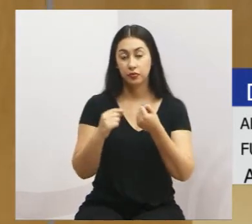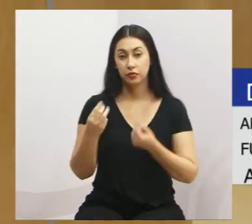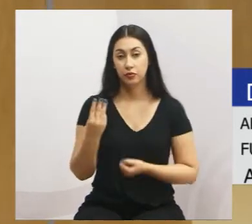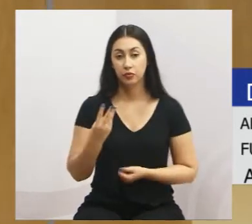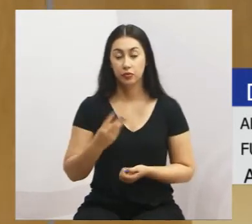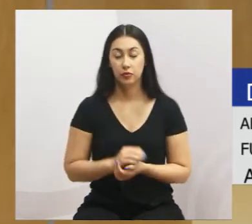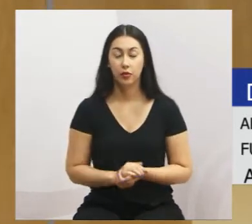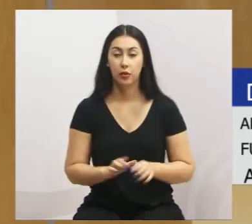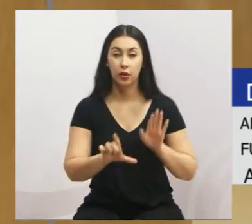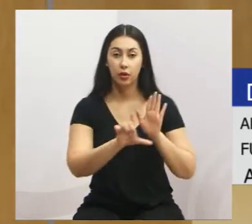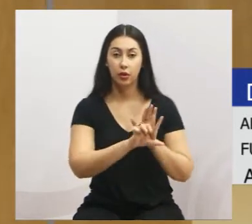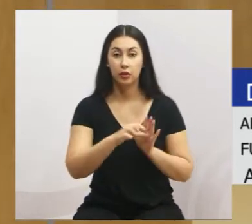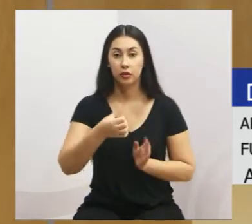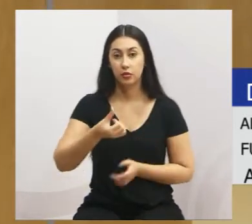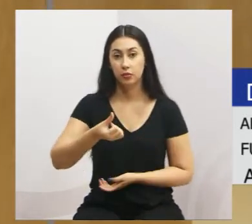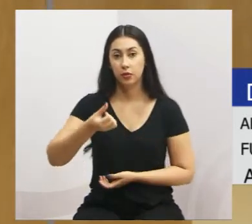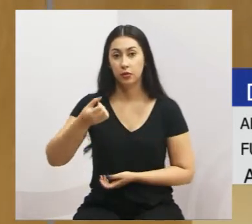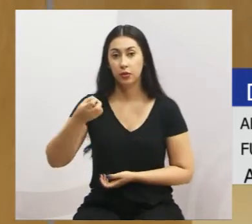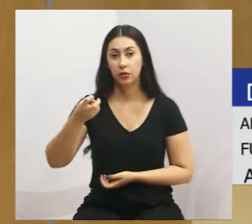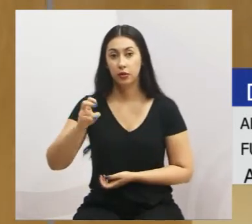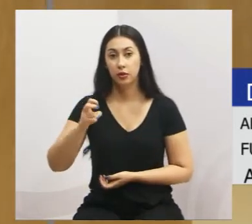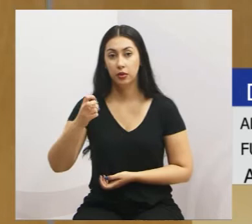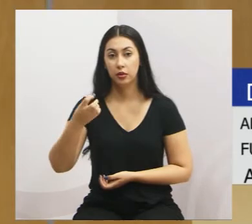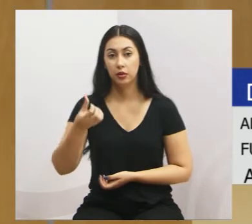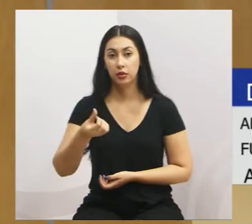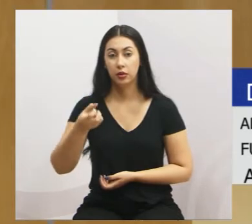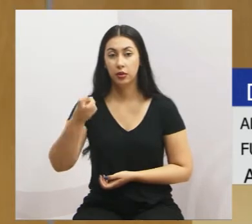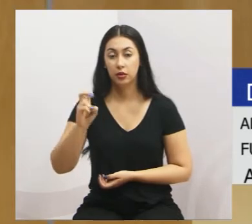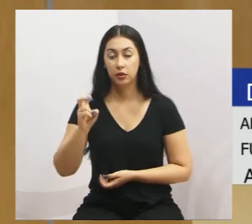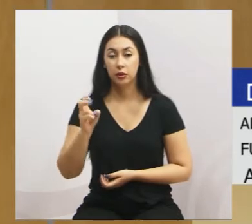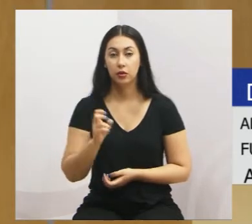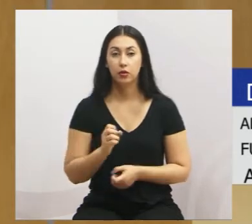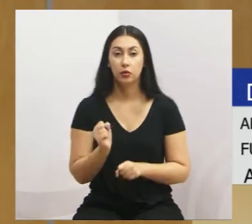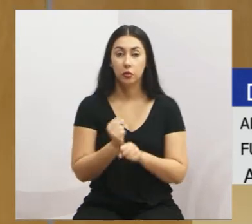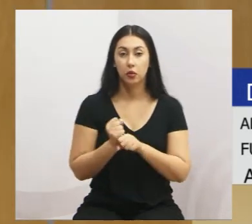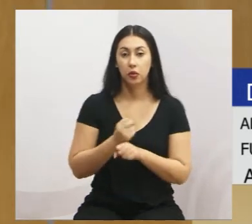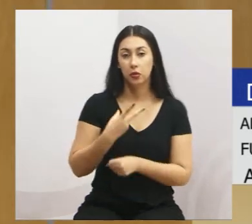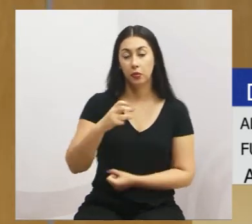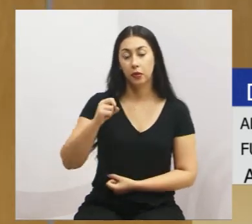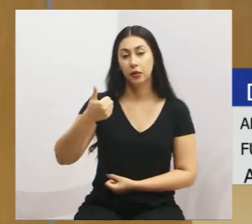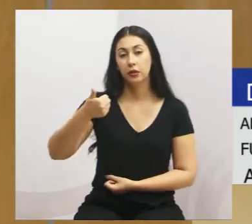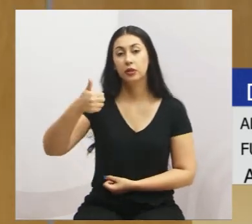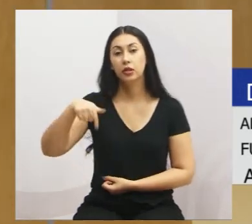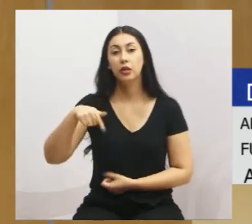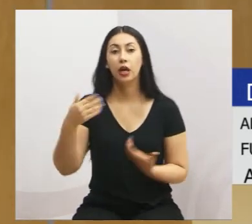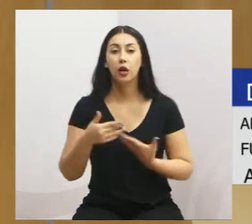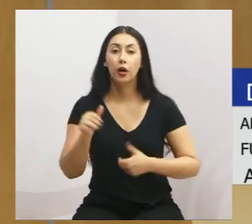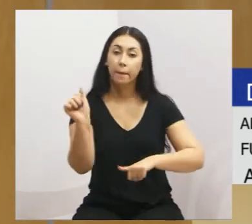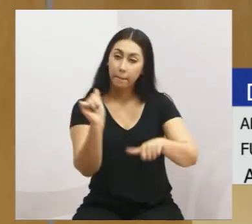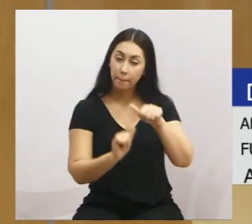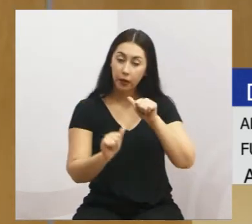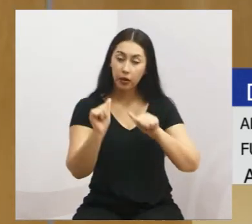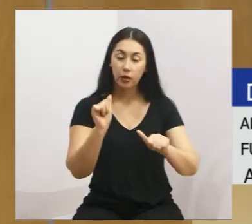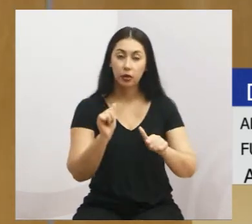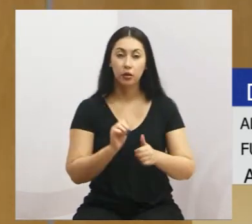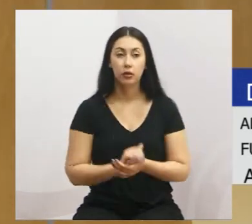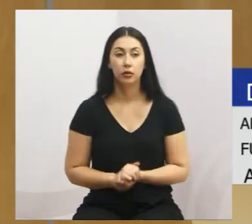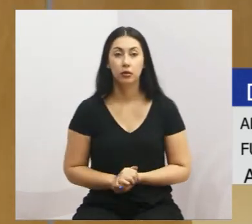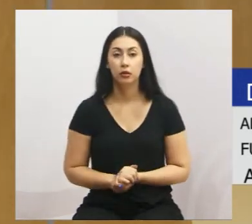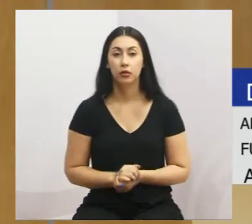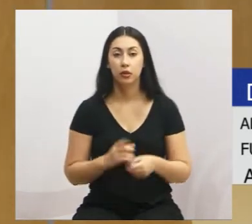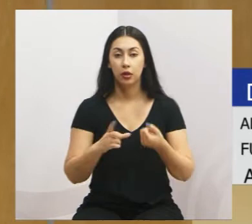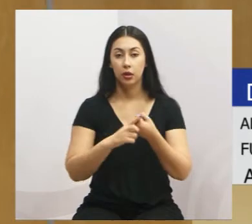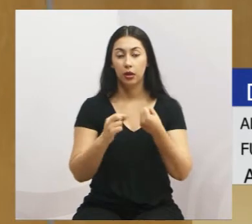nº 6.155, de 10 de outubro de 2017, passa a vigorar com a seguinte alteração.